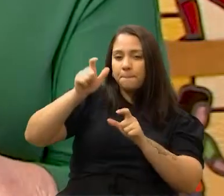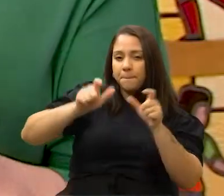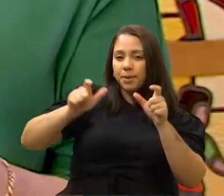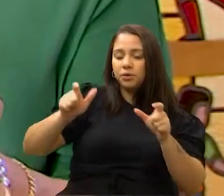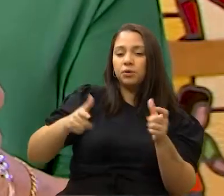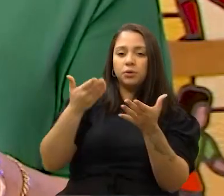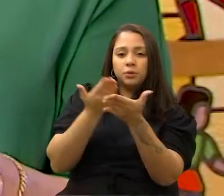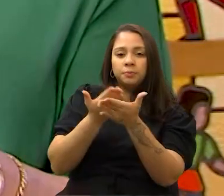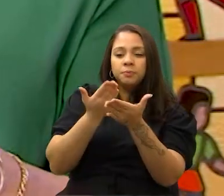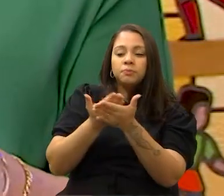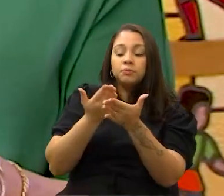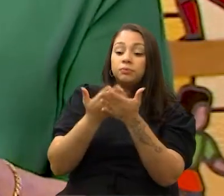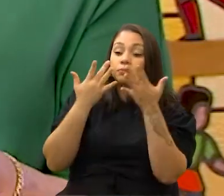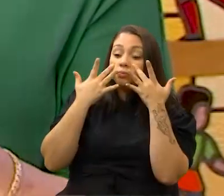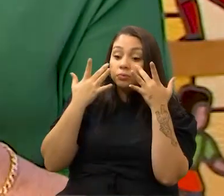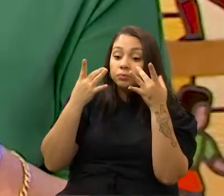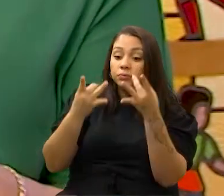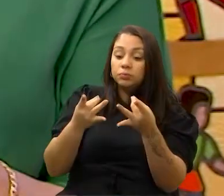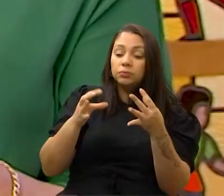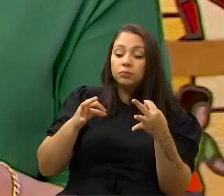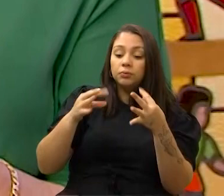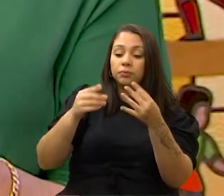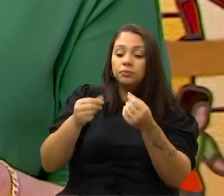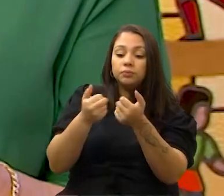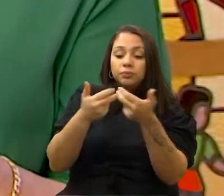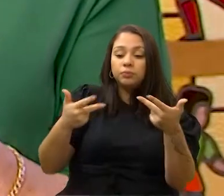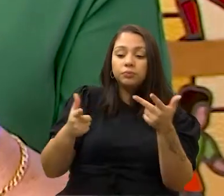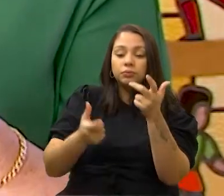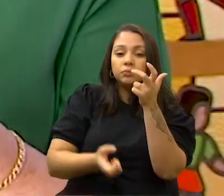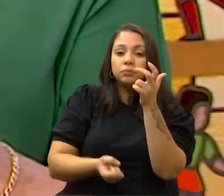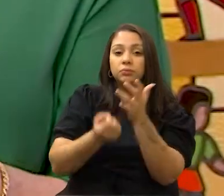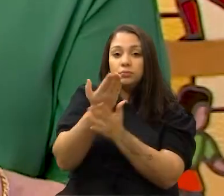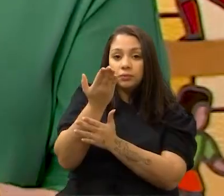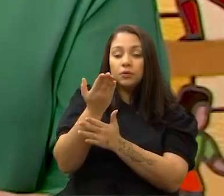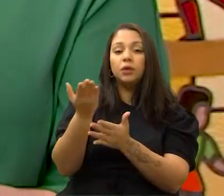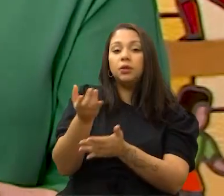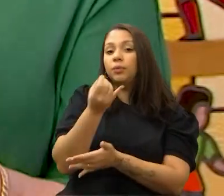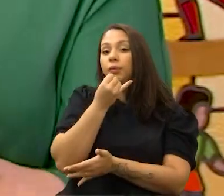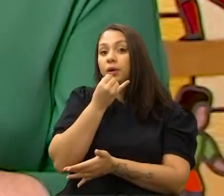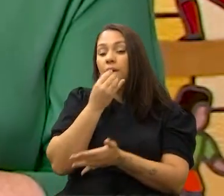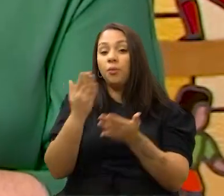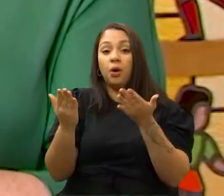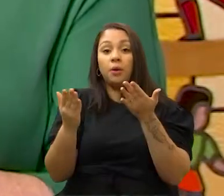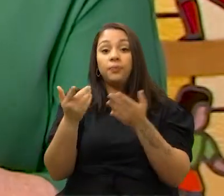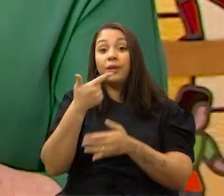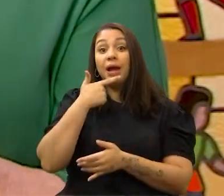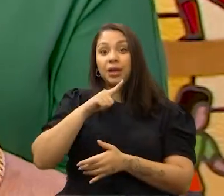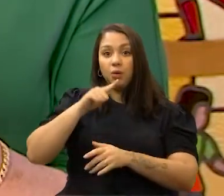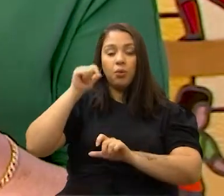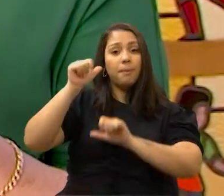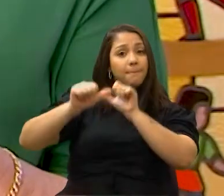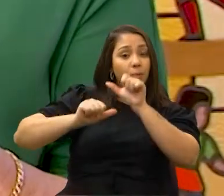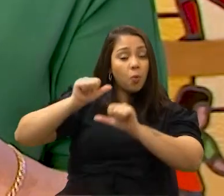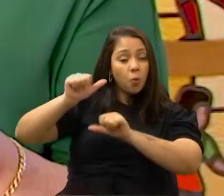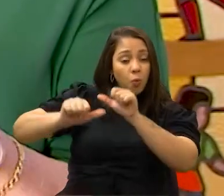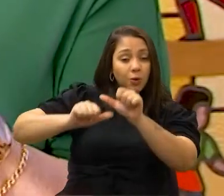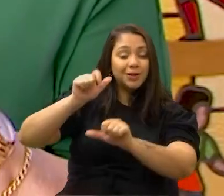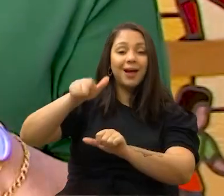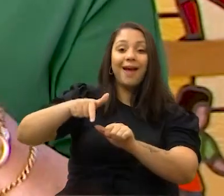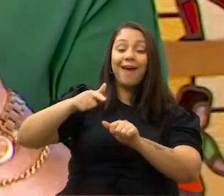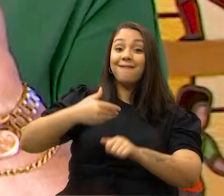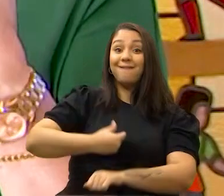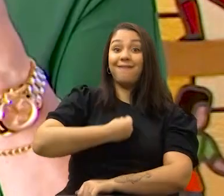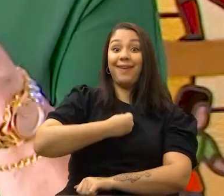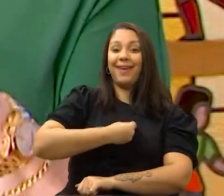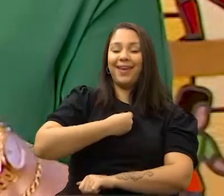esses estudiosos que ficam atentas a tudo isso que acontece. Como eu falei, a língua é mutável, é